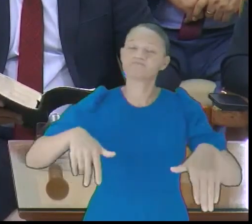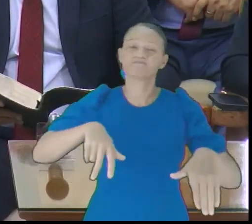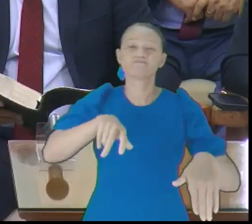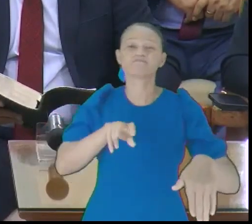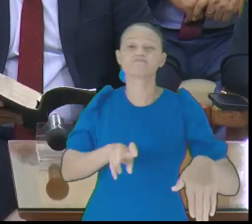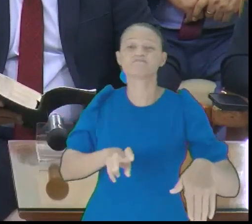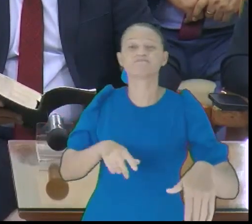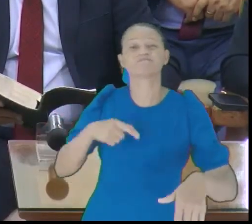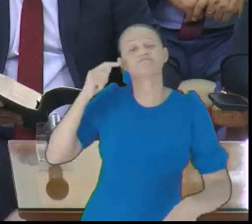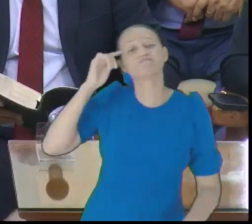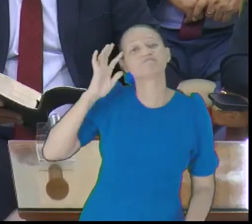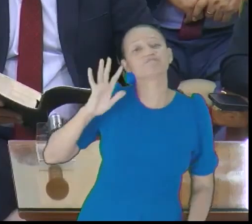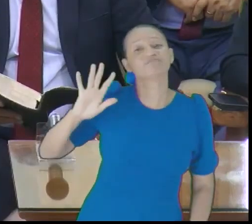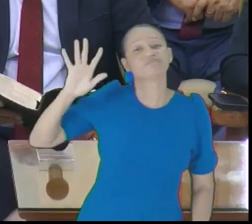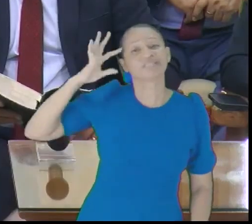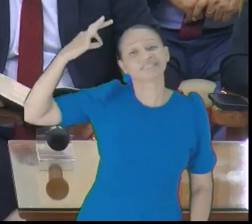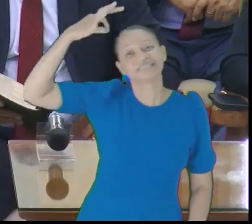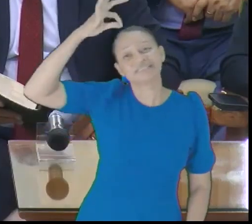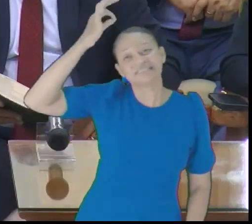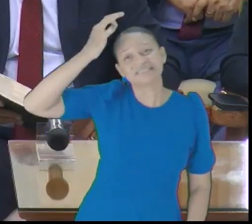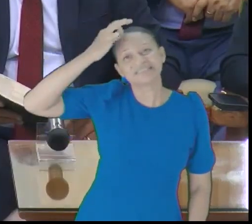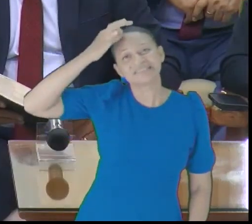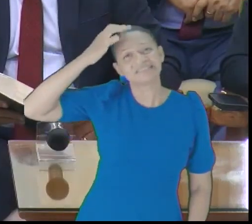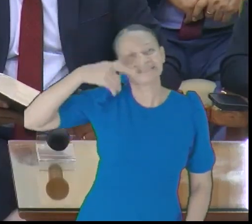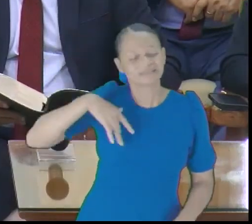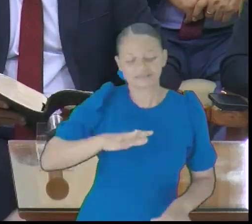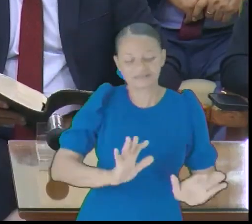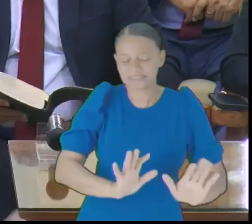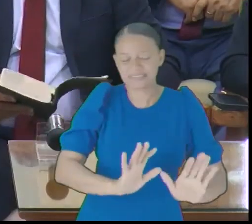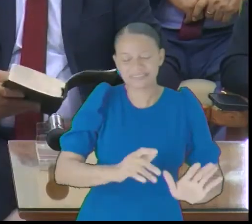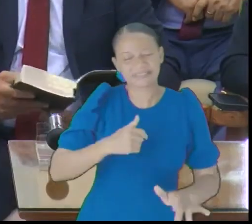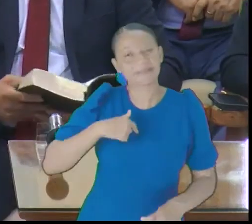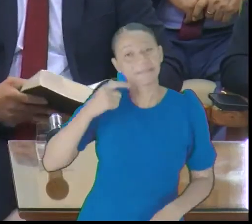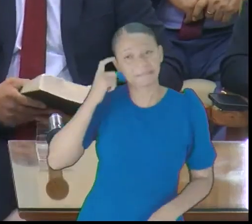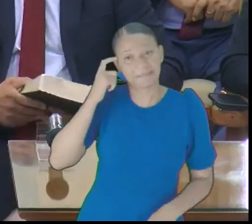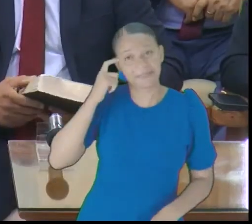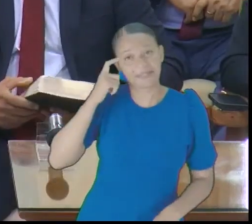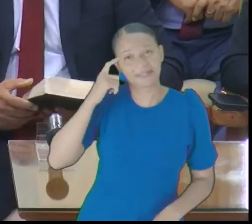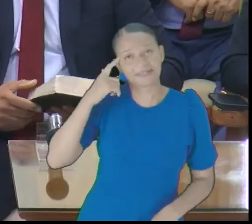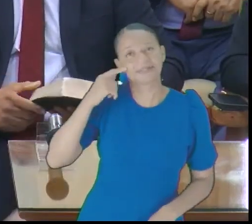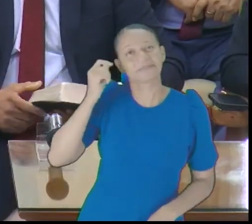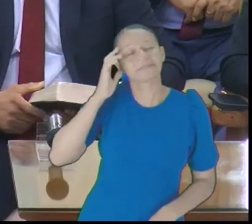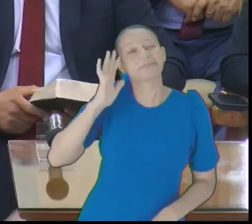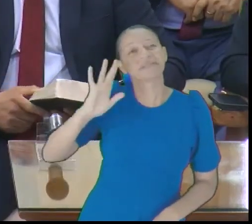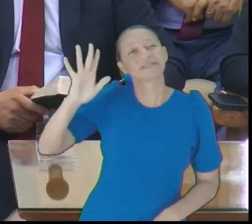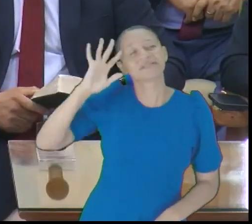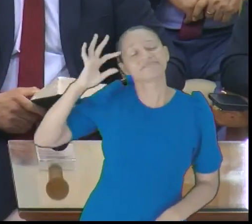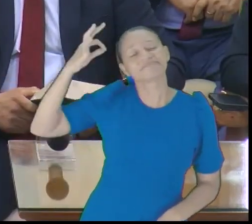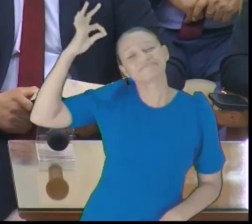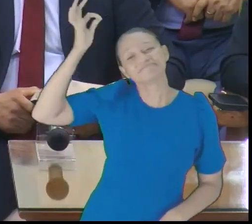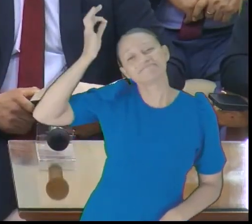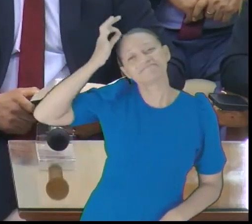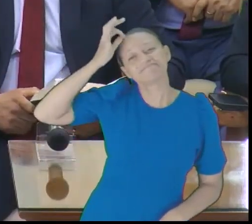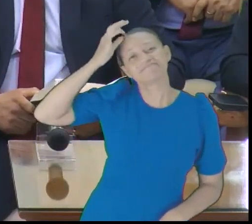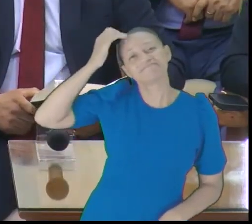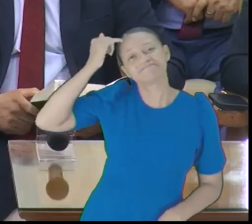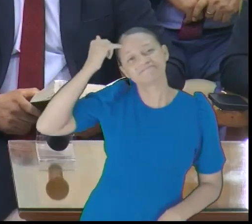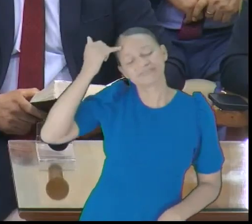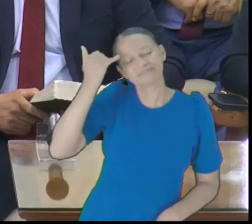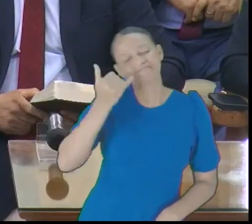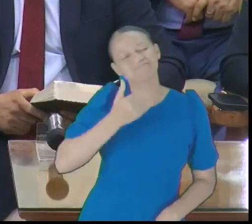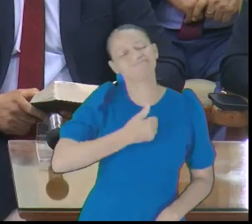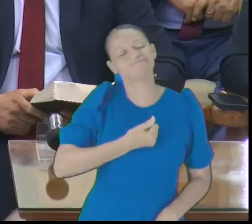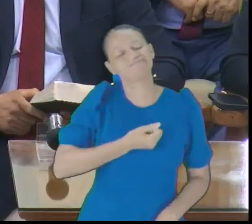E eu penso que o Espírito Santo, não está escrito assim, mas eu penso, imagino comigo, que o